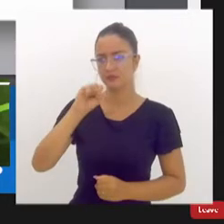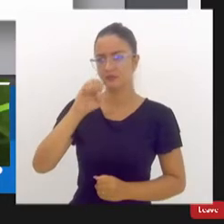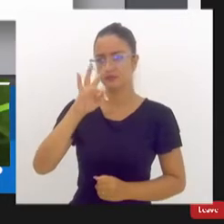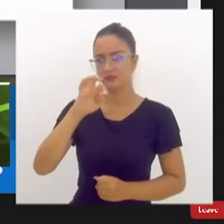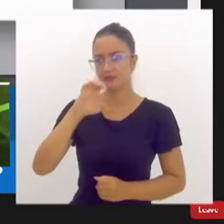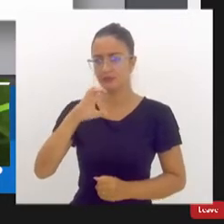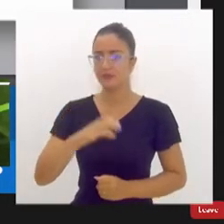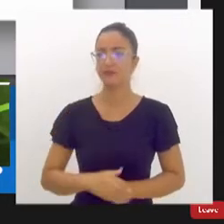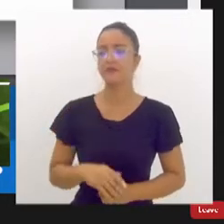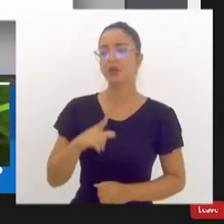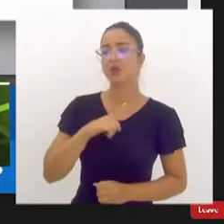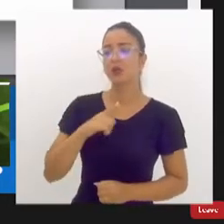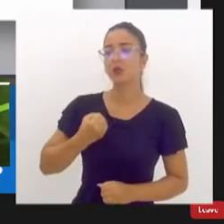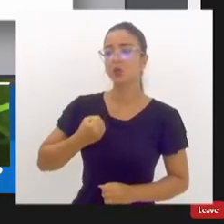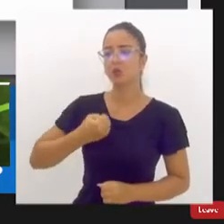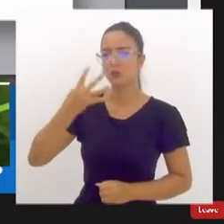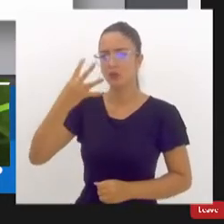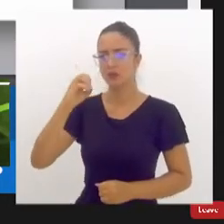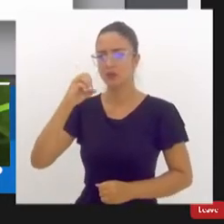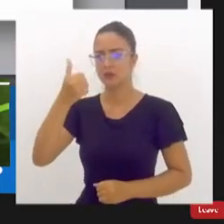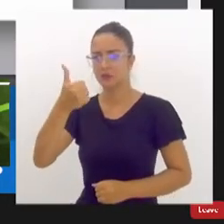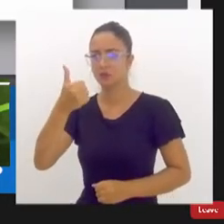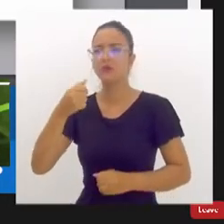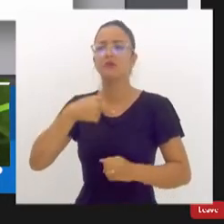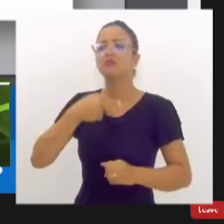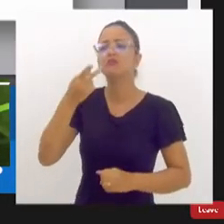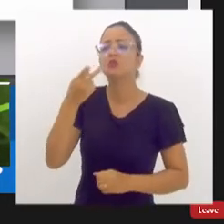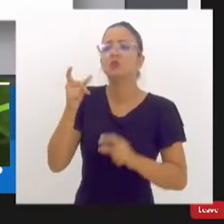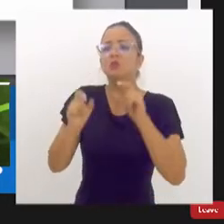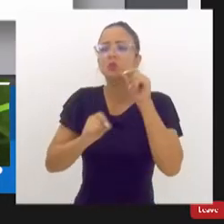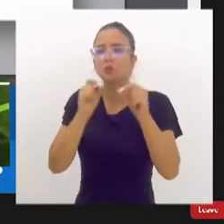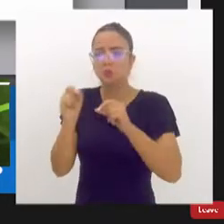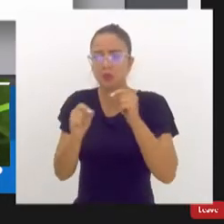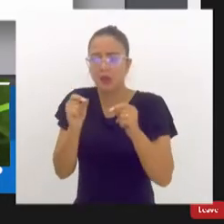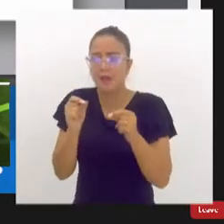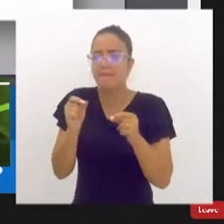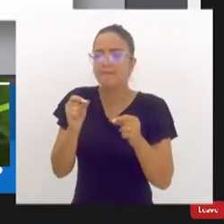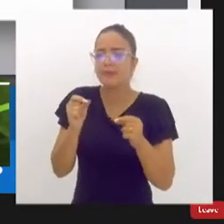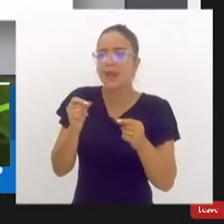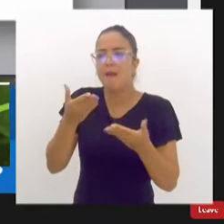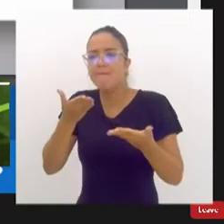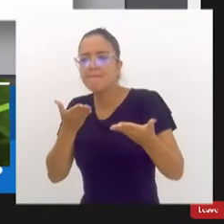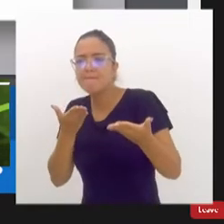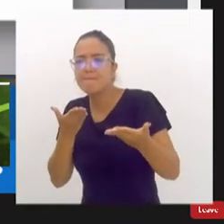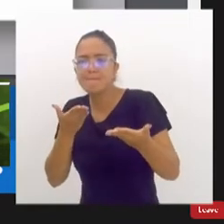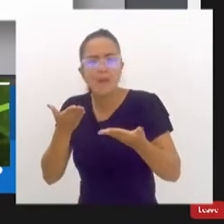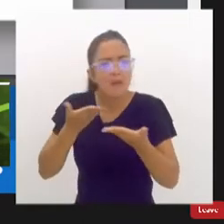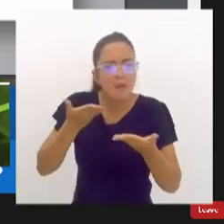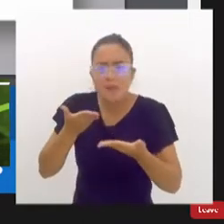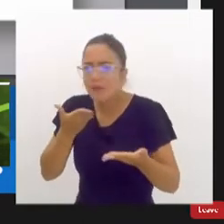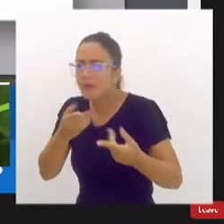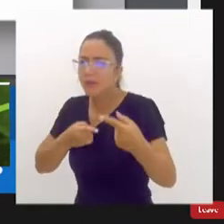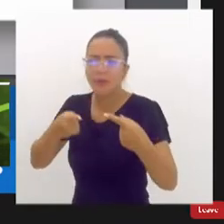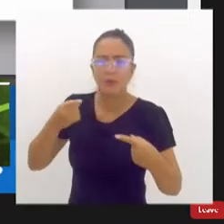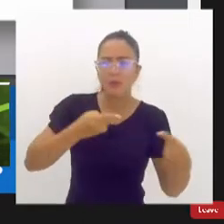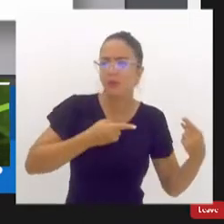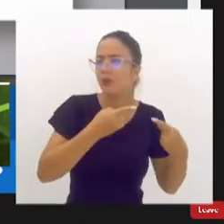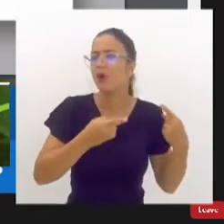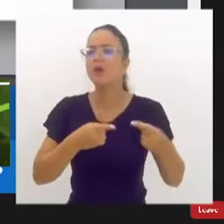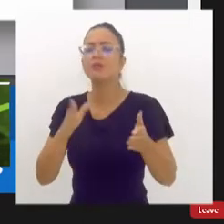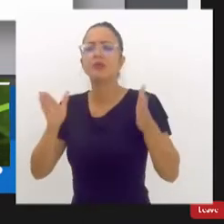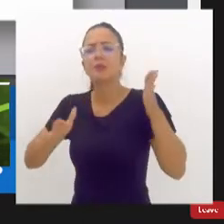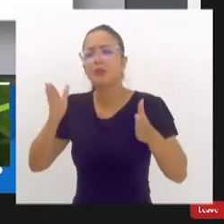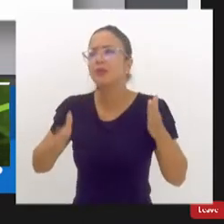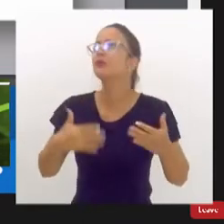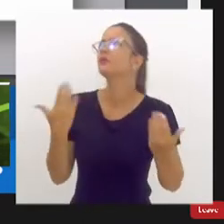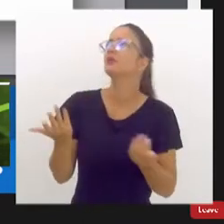401, que revoga as deliberações que trataram do momento pandêmico, que trataram do ensino remoto,